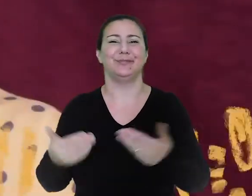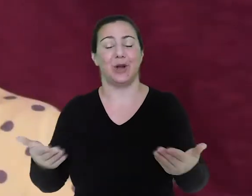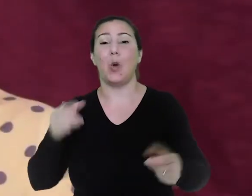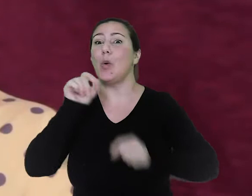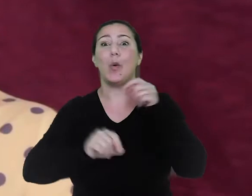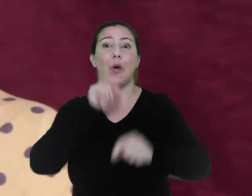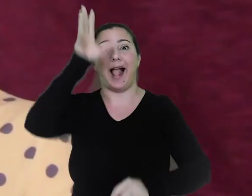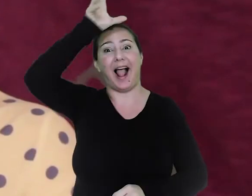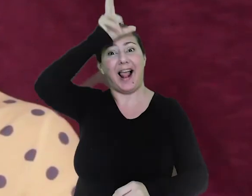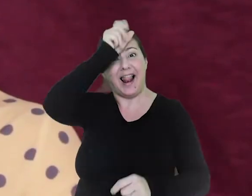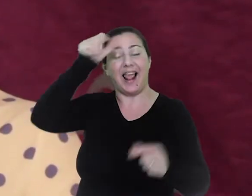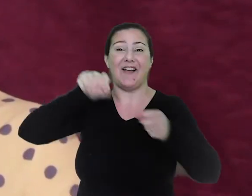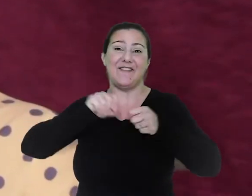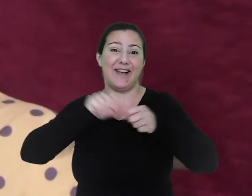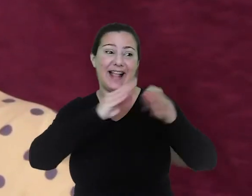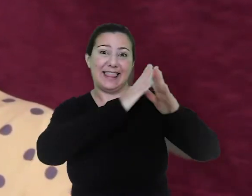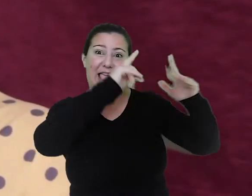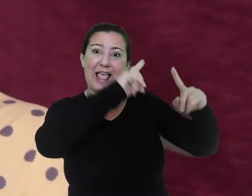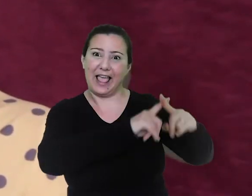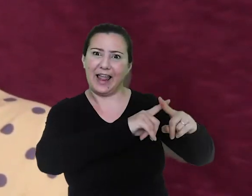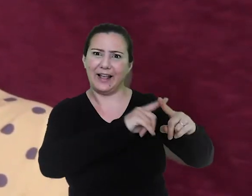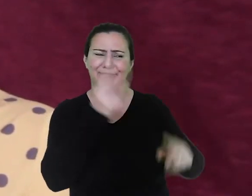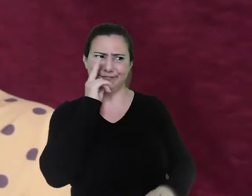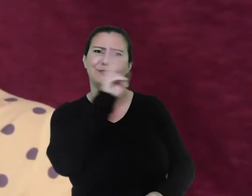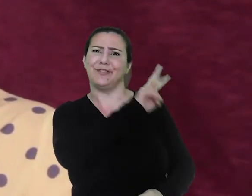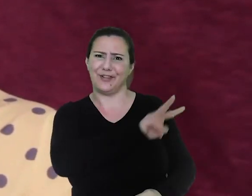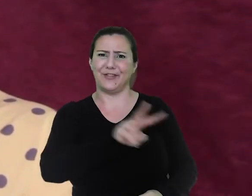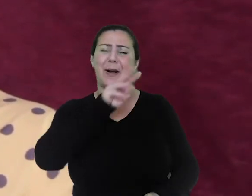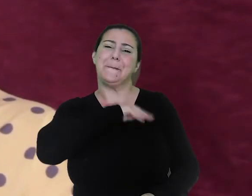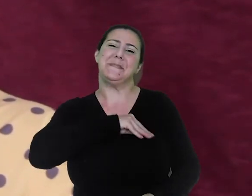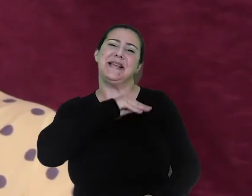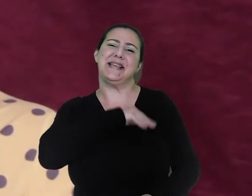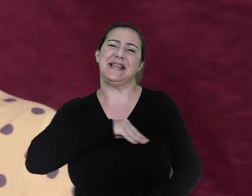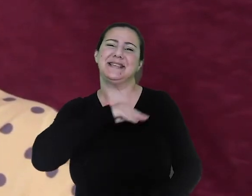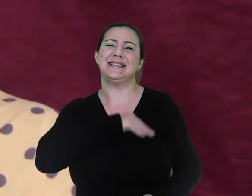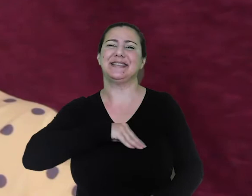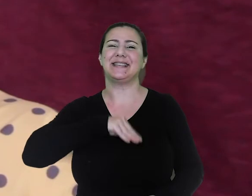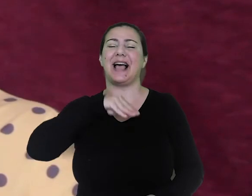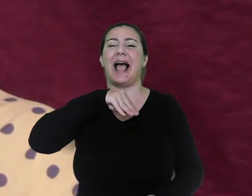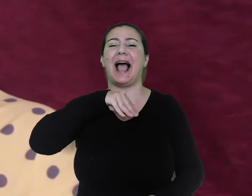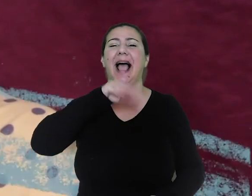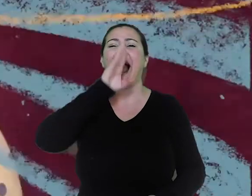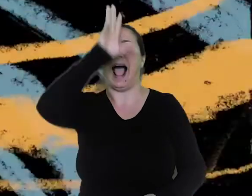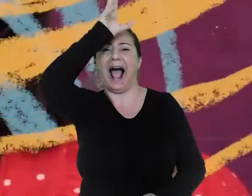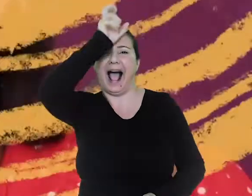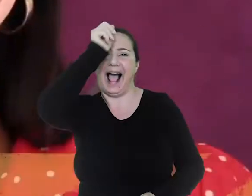o que a galinha foi fazer na igreja assistir a missa do galo